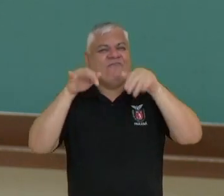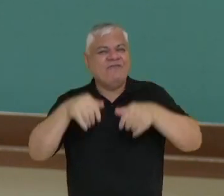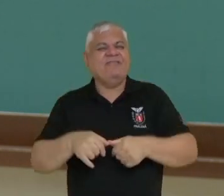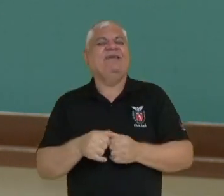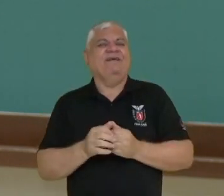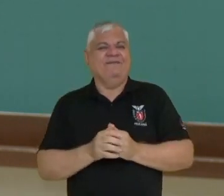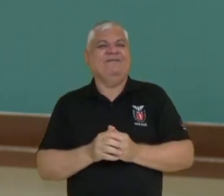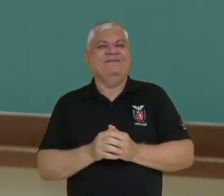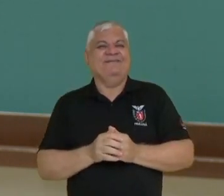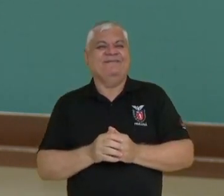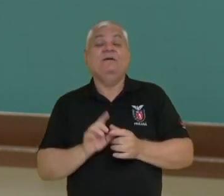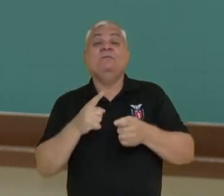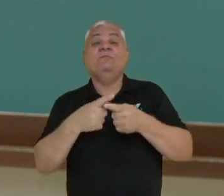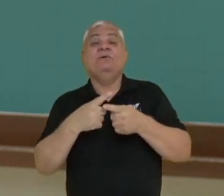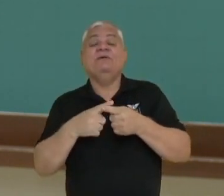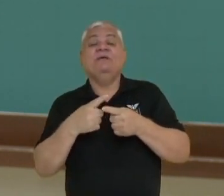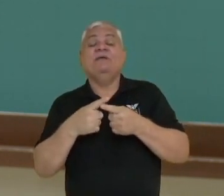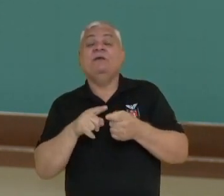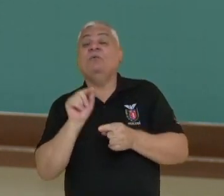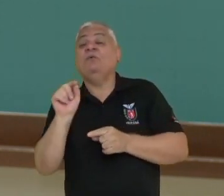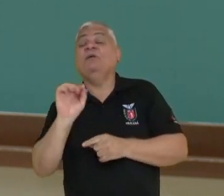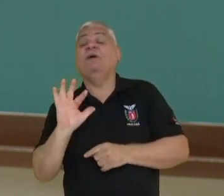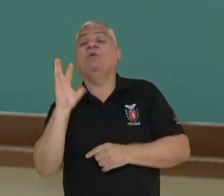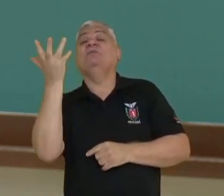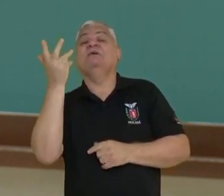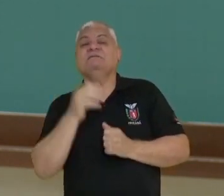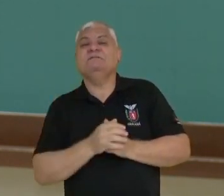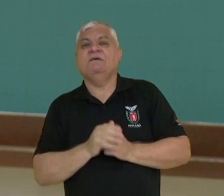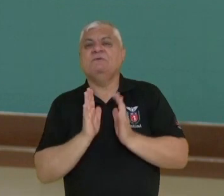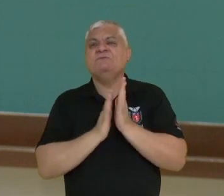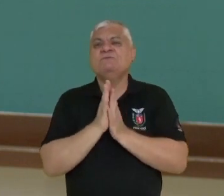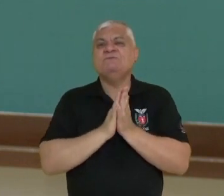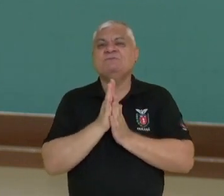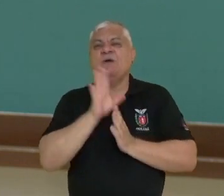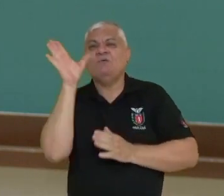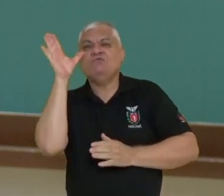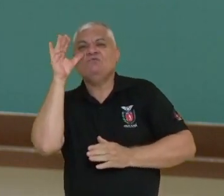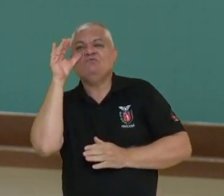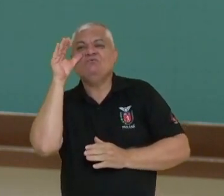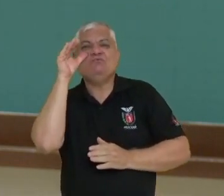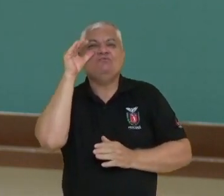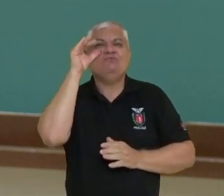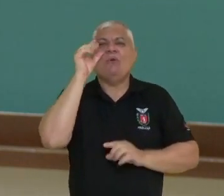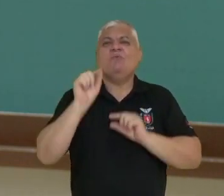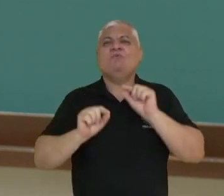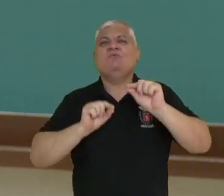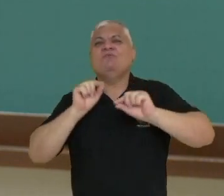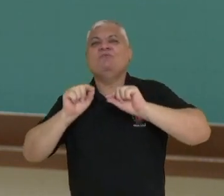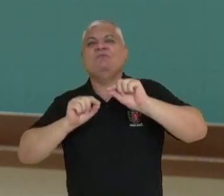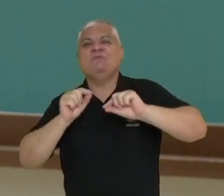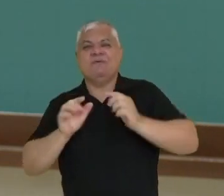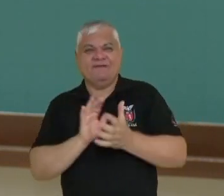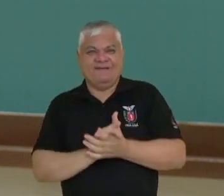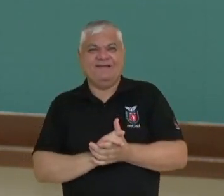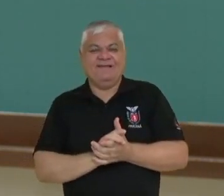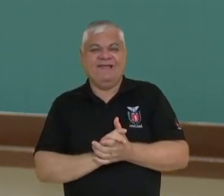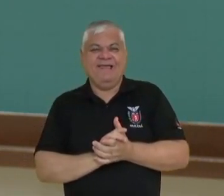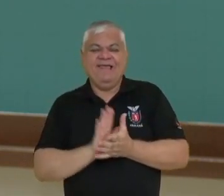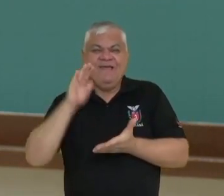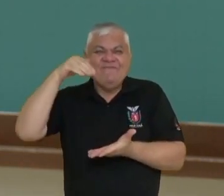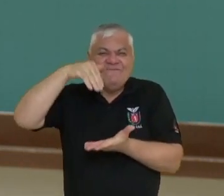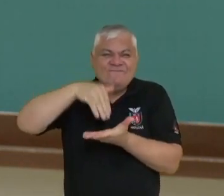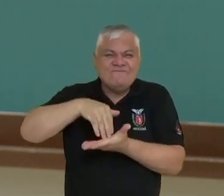desfecho lá, né, de solução ou não do caos, né? Na parte ali que nós observamos, lá no finalzinho, o